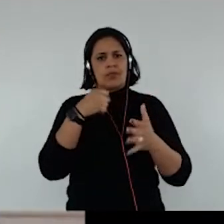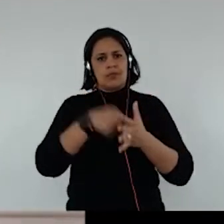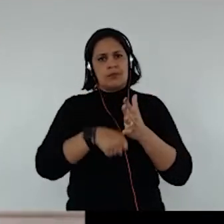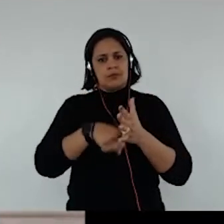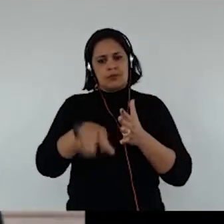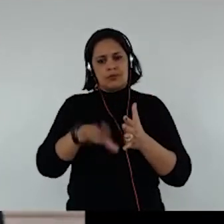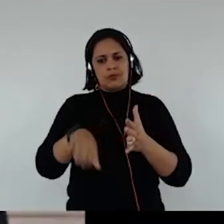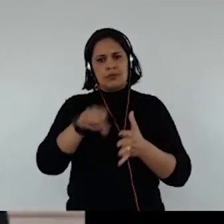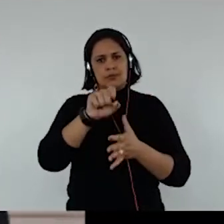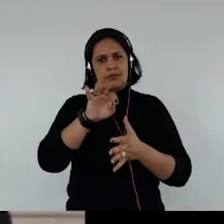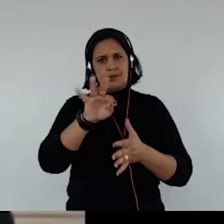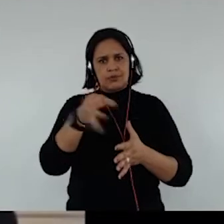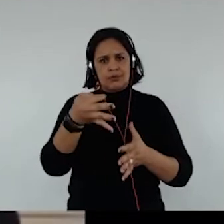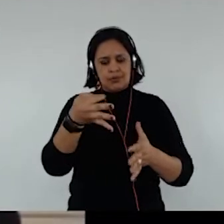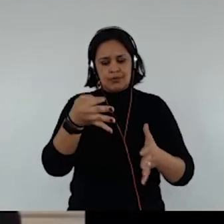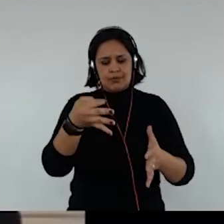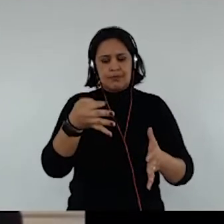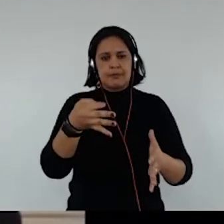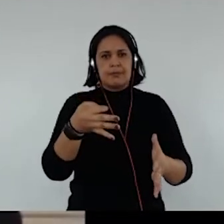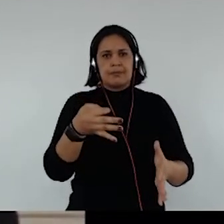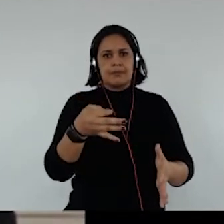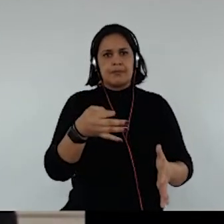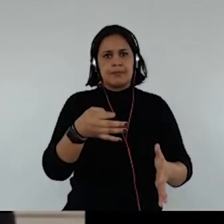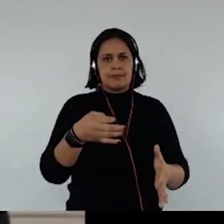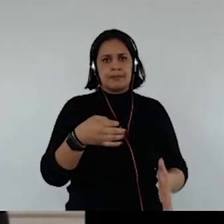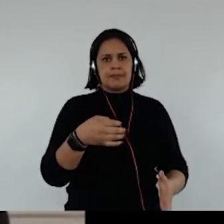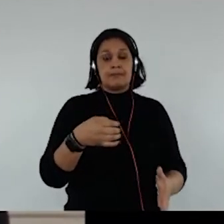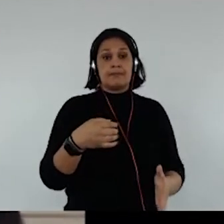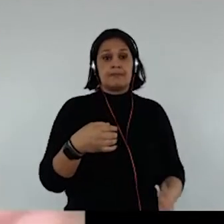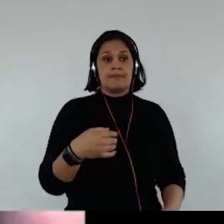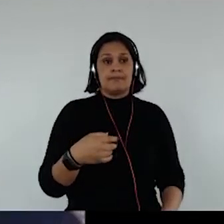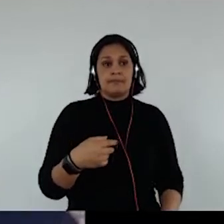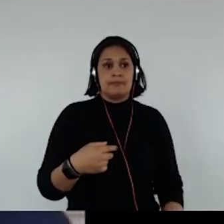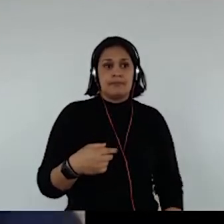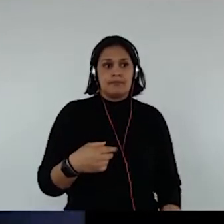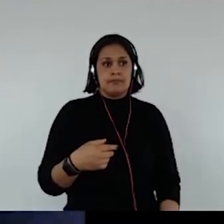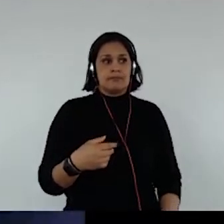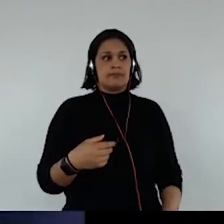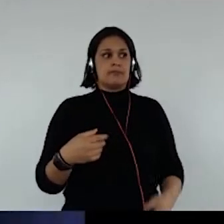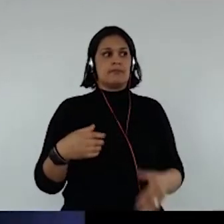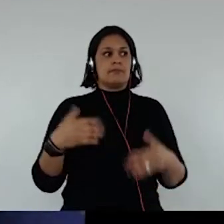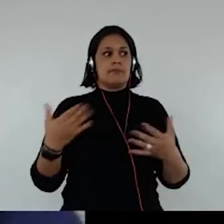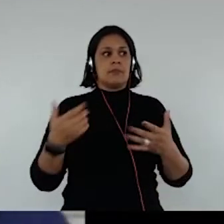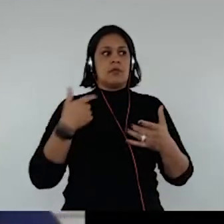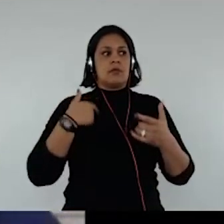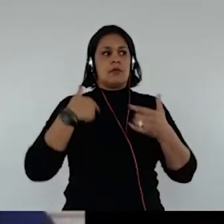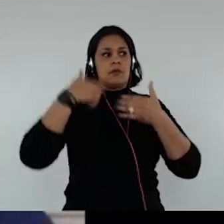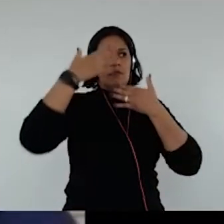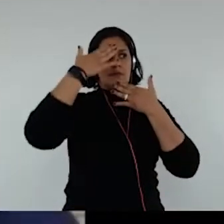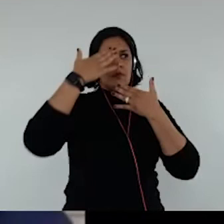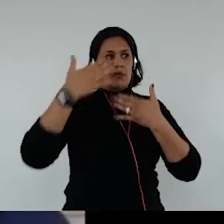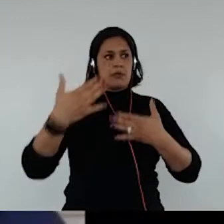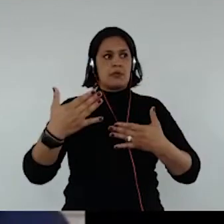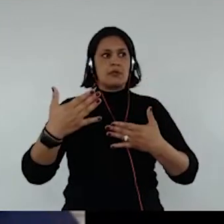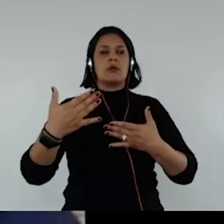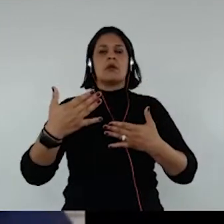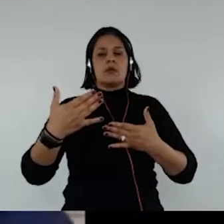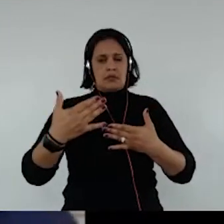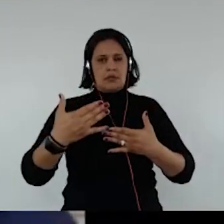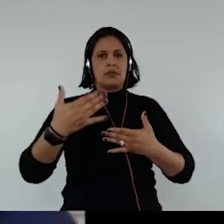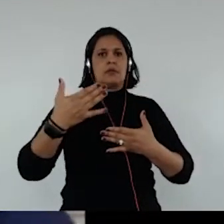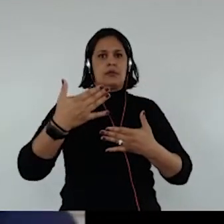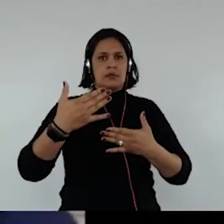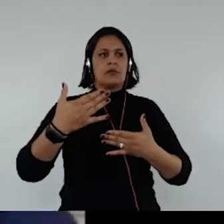Tribunal de Justiça. Minhas primeiras palavras são de agradecimento ao